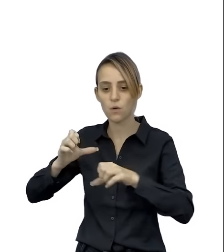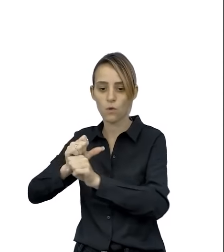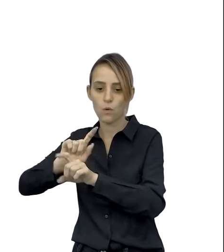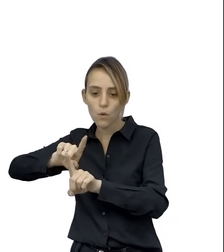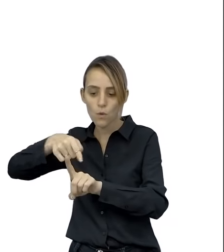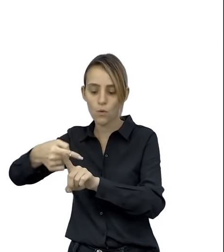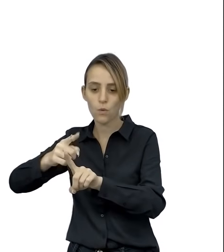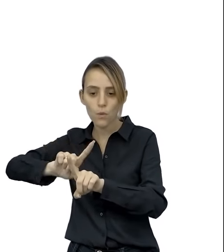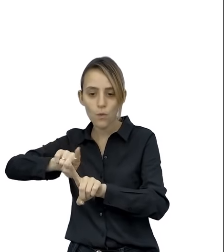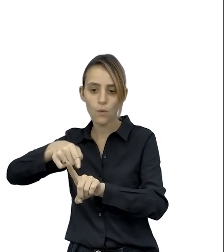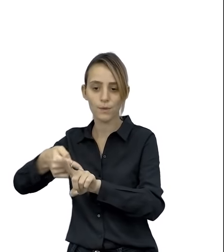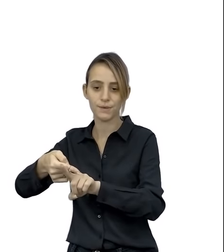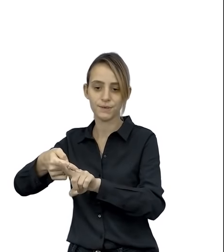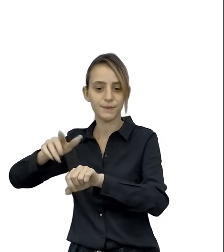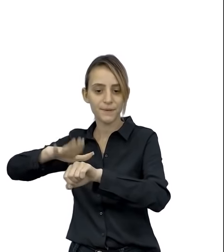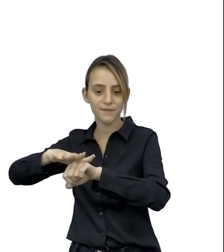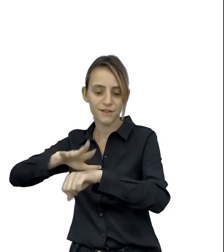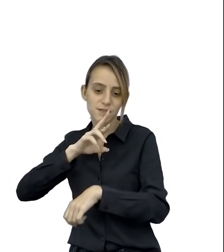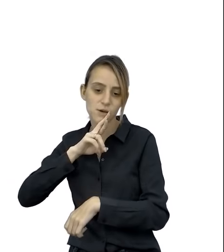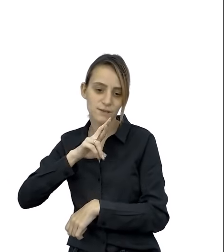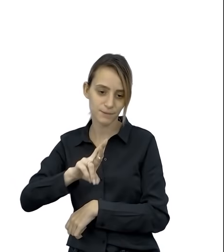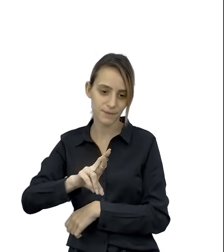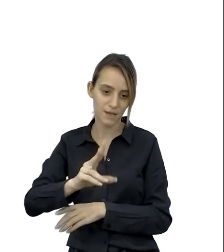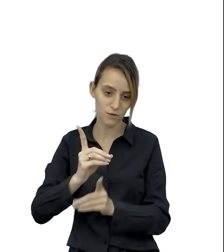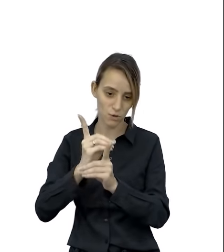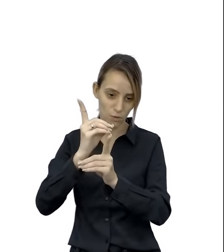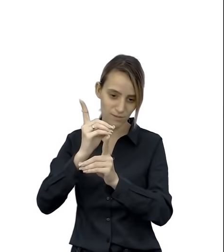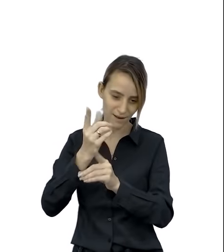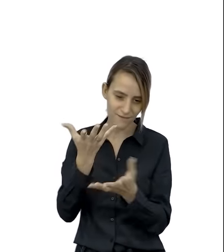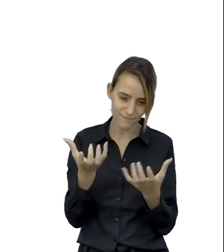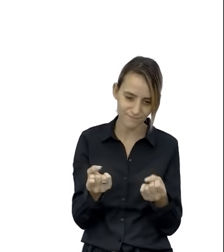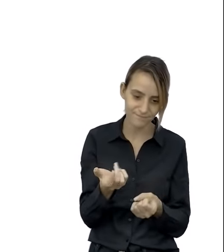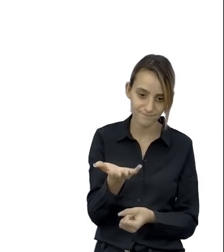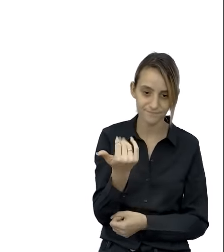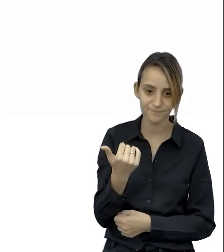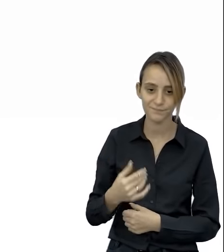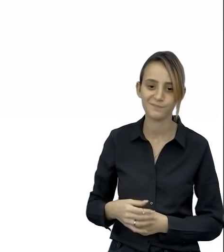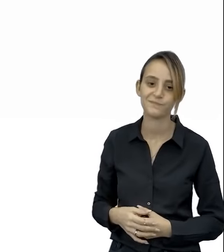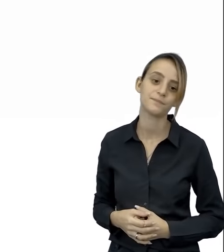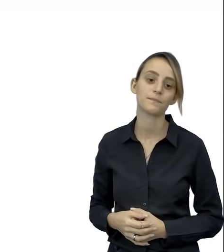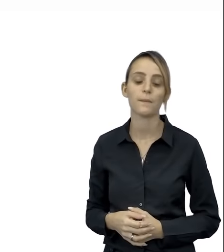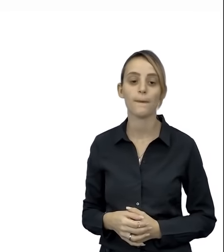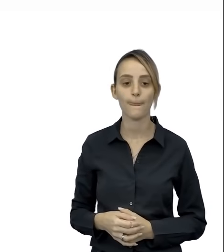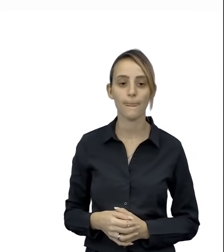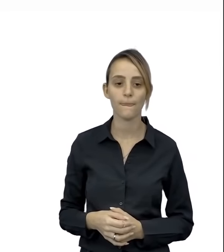para obtenção de resultado. Vamos lá?